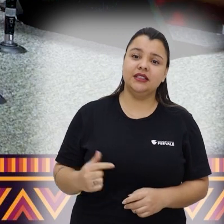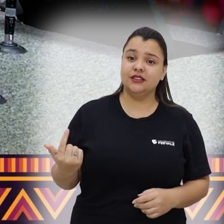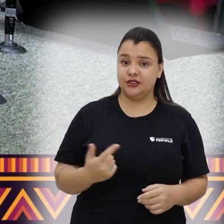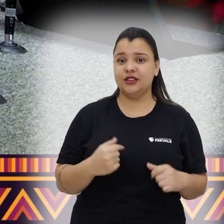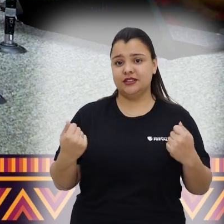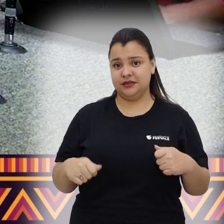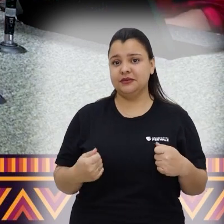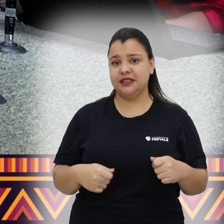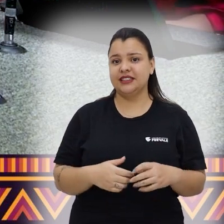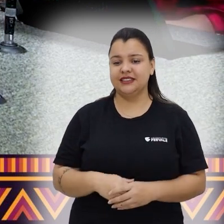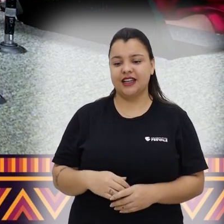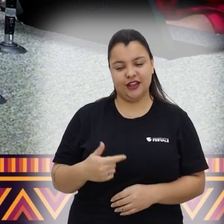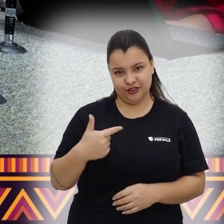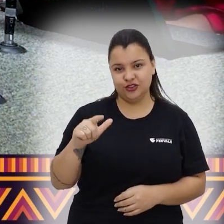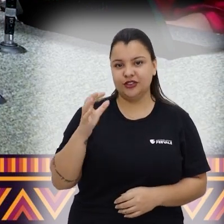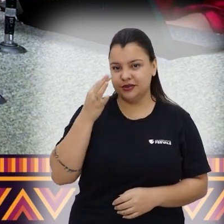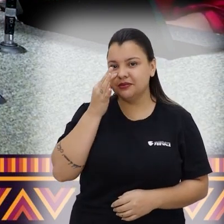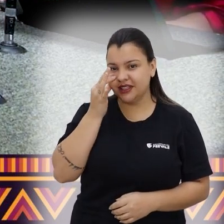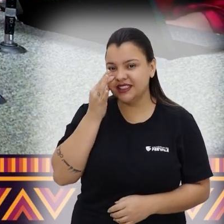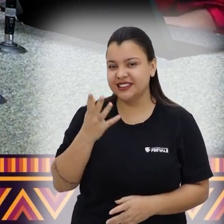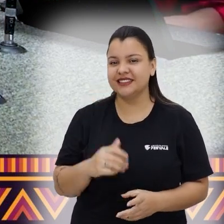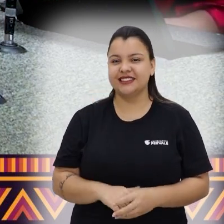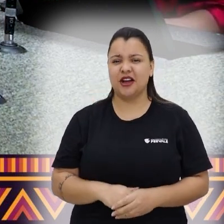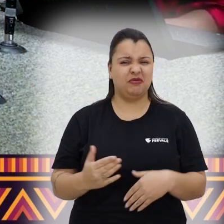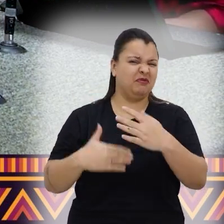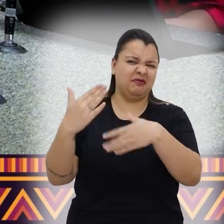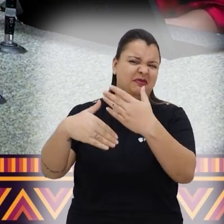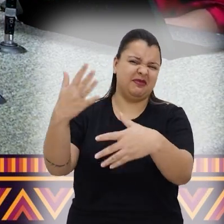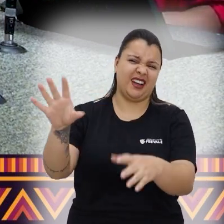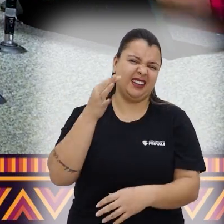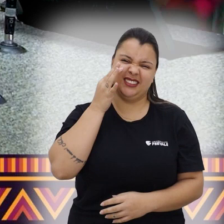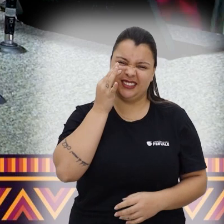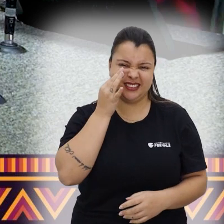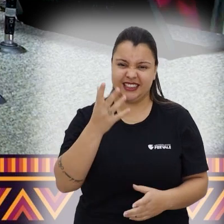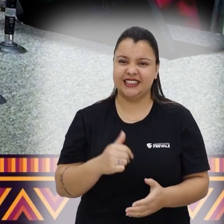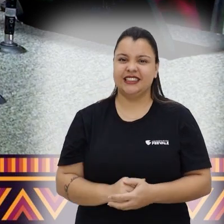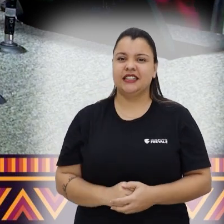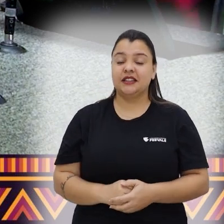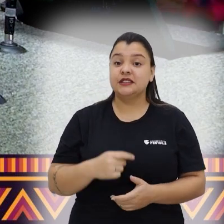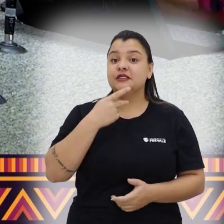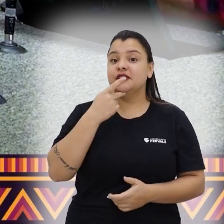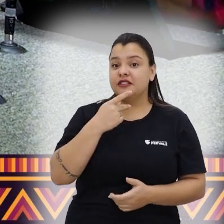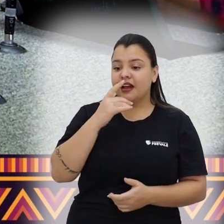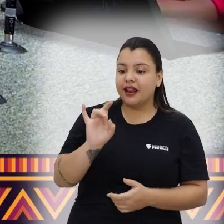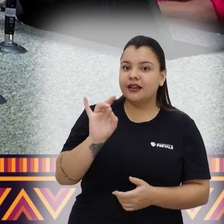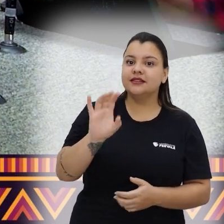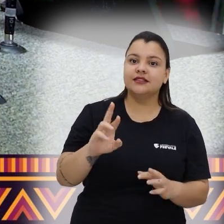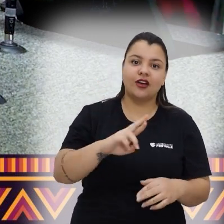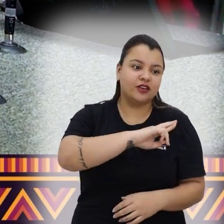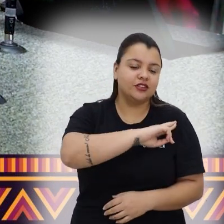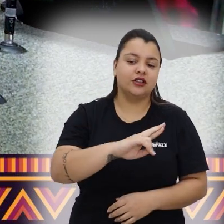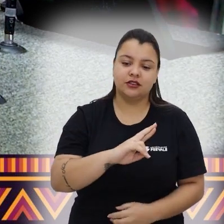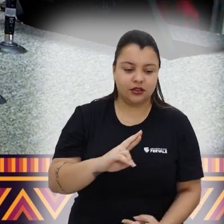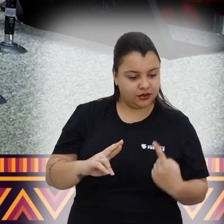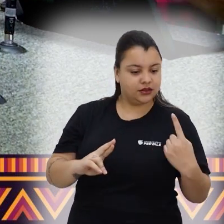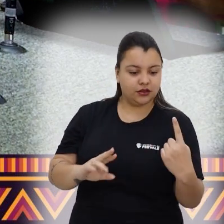precisar de outro encontro, Sim. com certeza, Nós porque... precisamos de vários. De vários encontros, vários, porque se a gente for falar só de religião, vai demorar um encontro, se a gente for